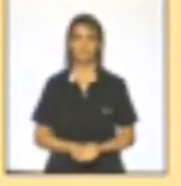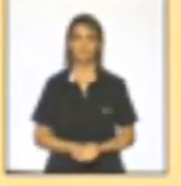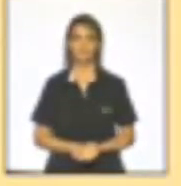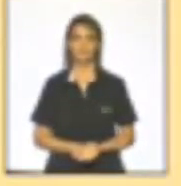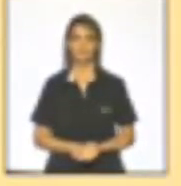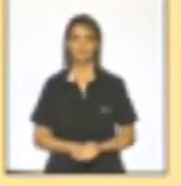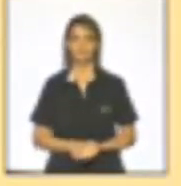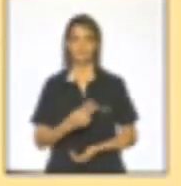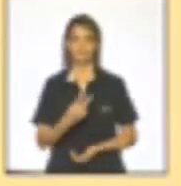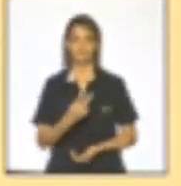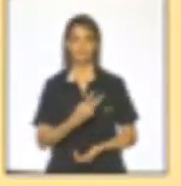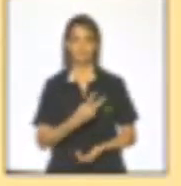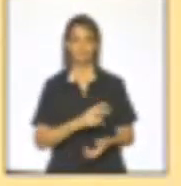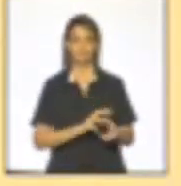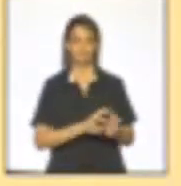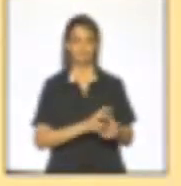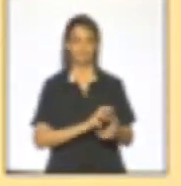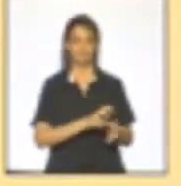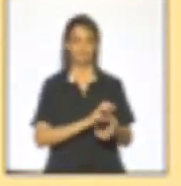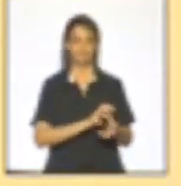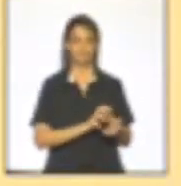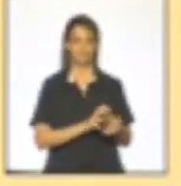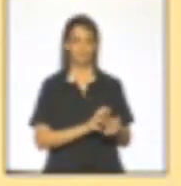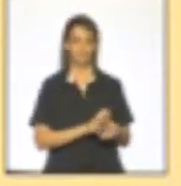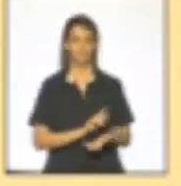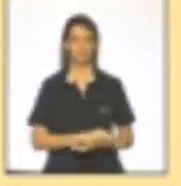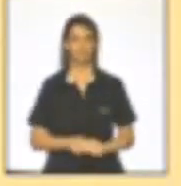segunda camada.